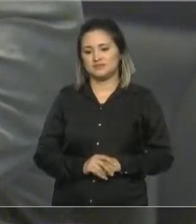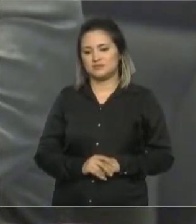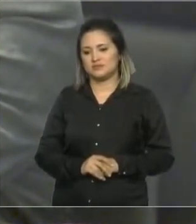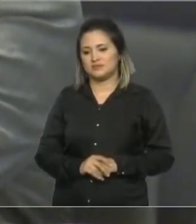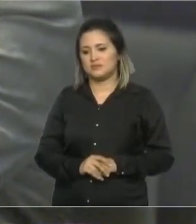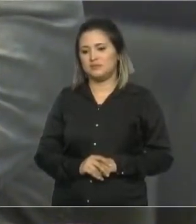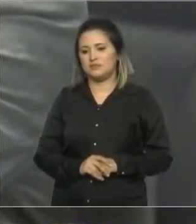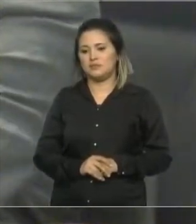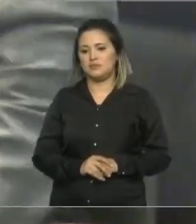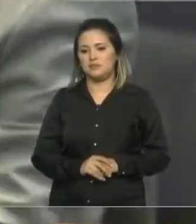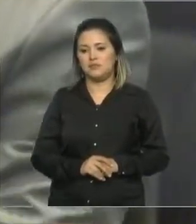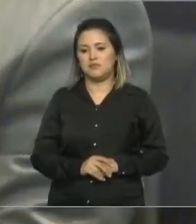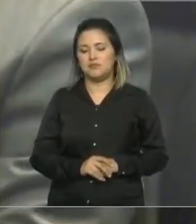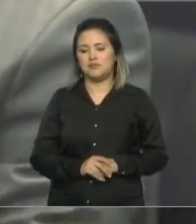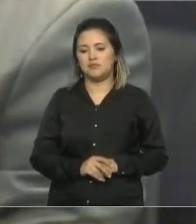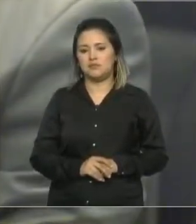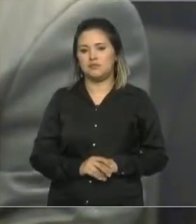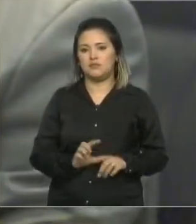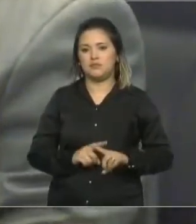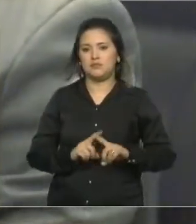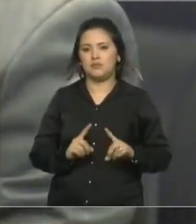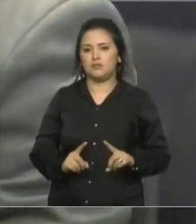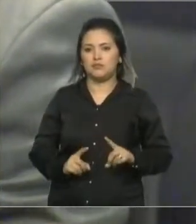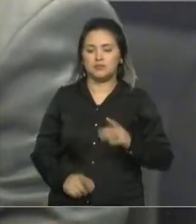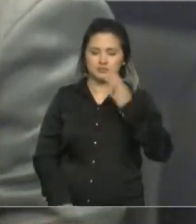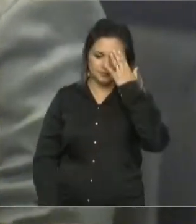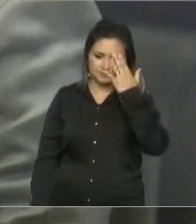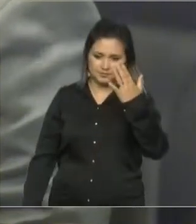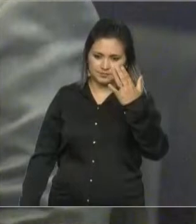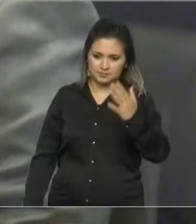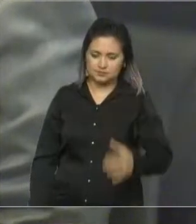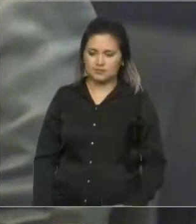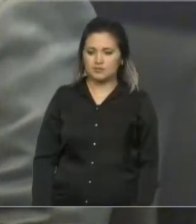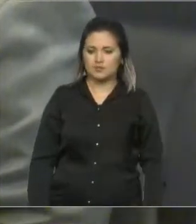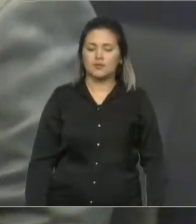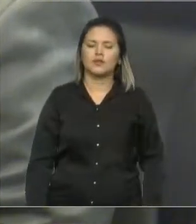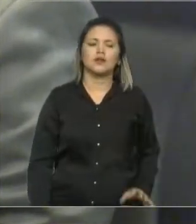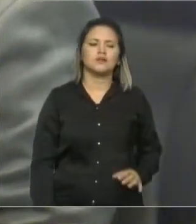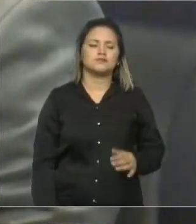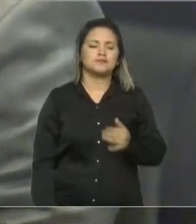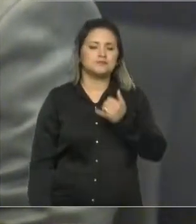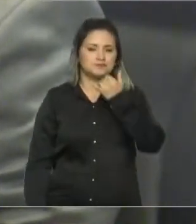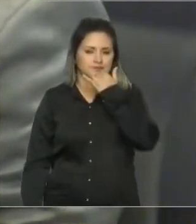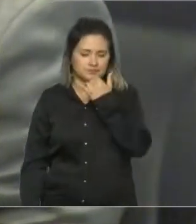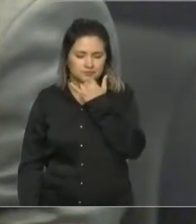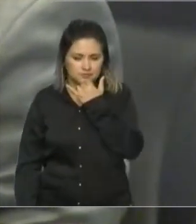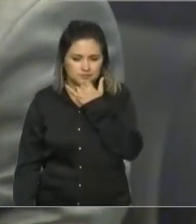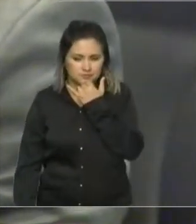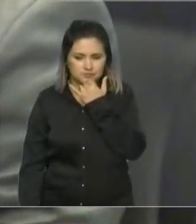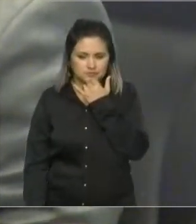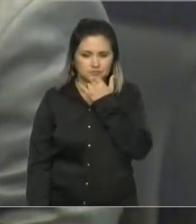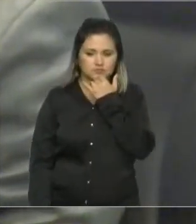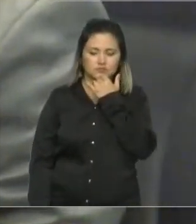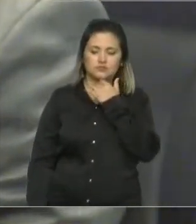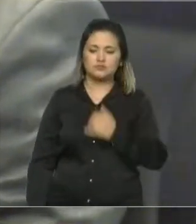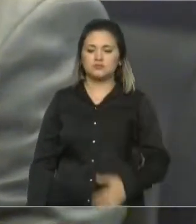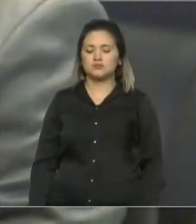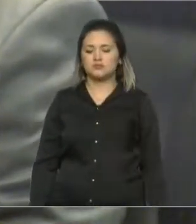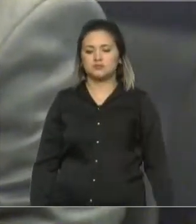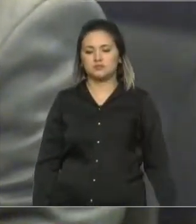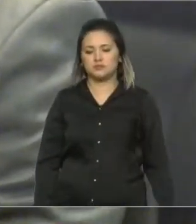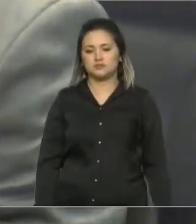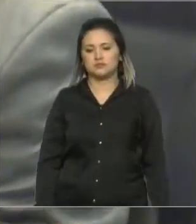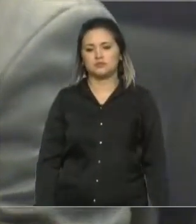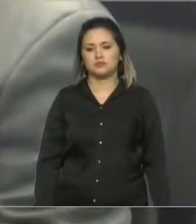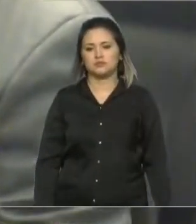Assembleia. Mas eu quero agradecer secretário, muito... só lhe interrompendo, desculpe, se me permite, presidente. Outra